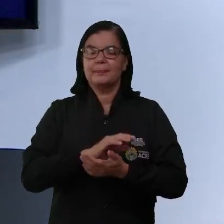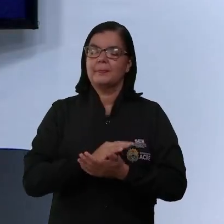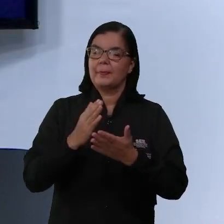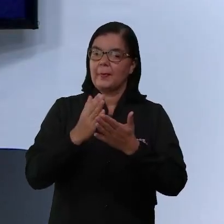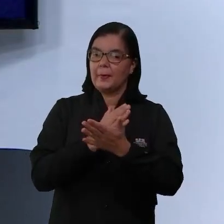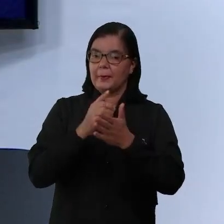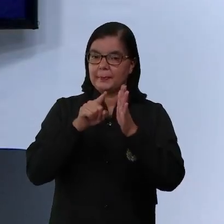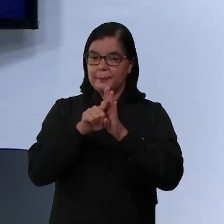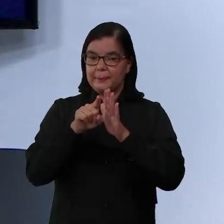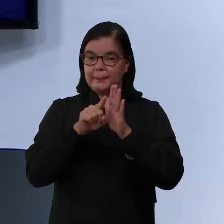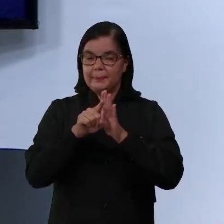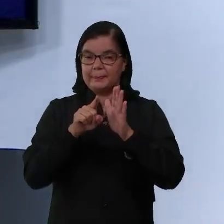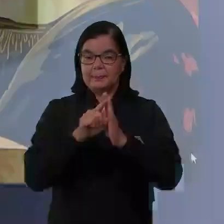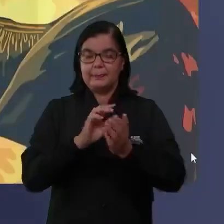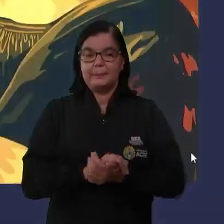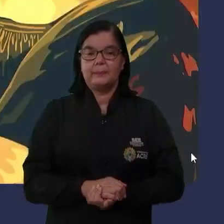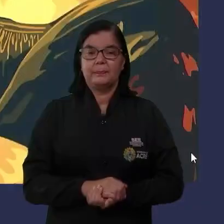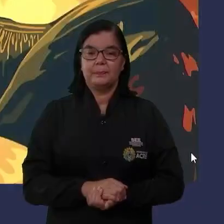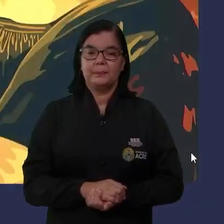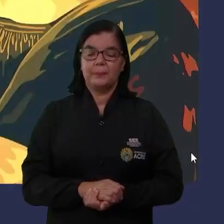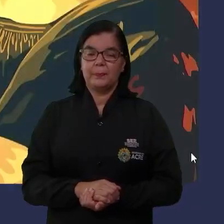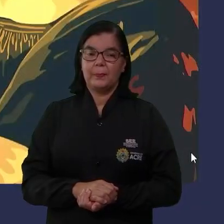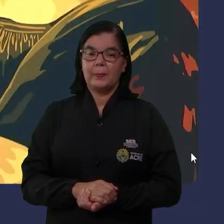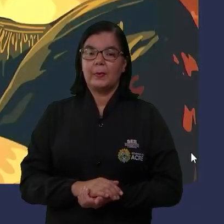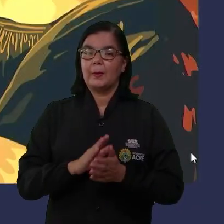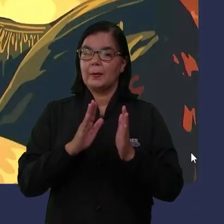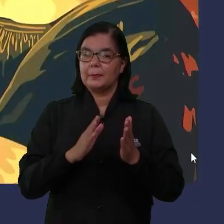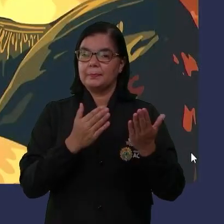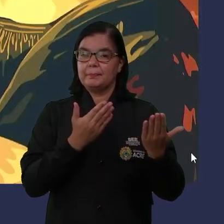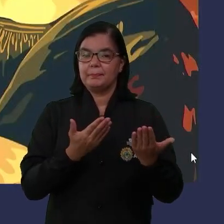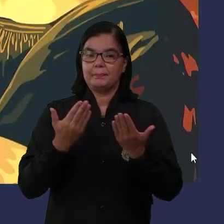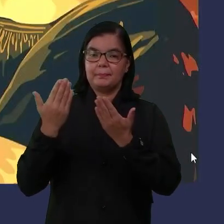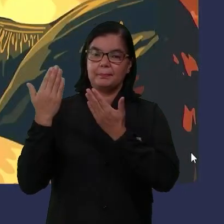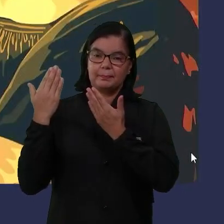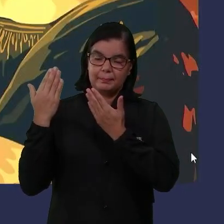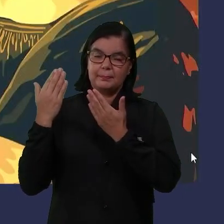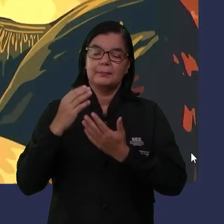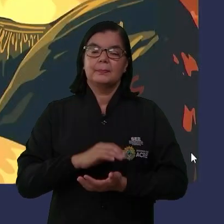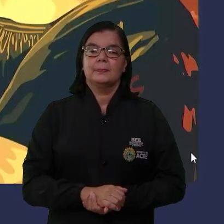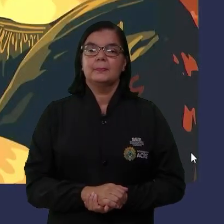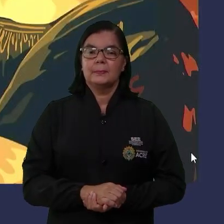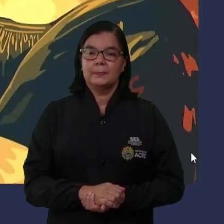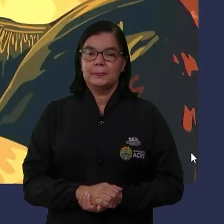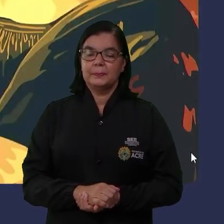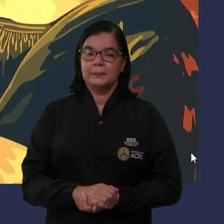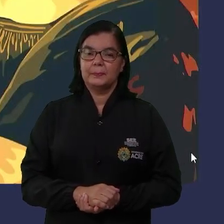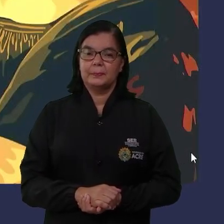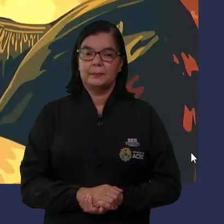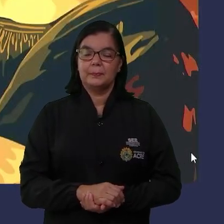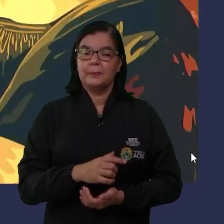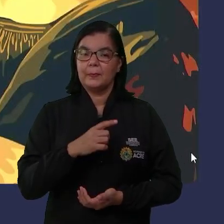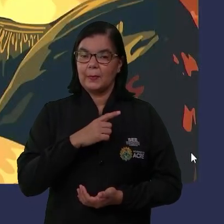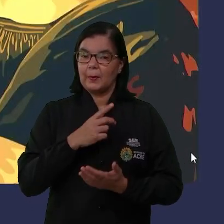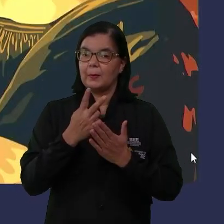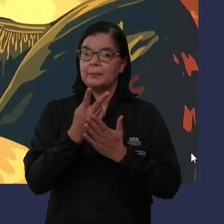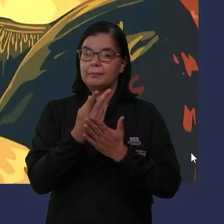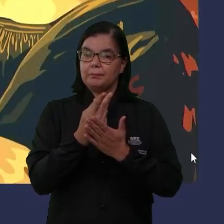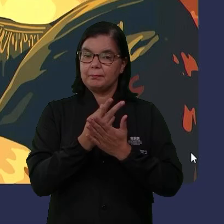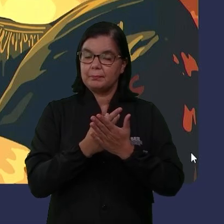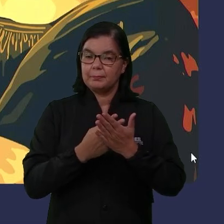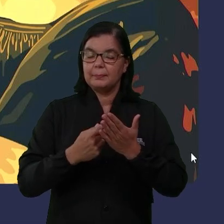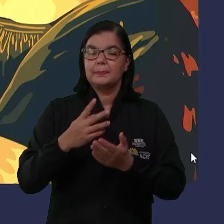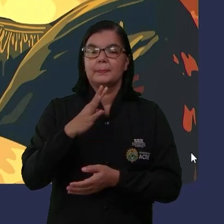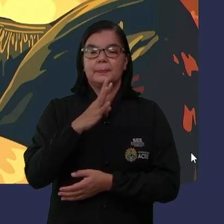algumas questões, tá? Então olha só, nós já estamos trazendo aí essa obra de arte que é